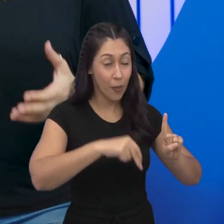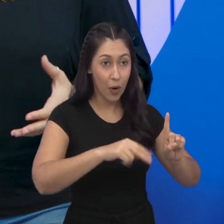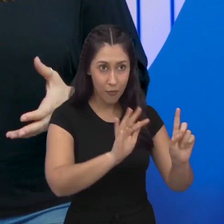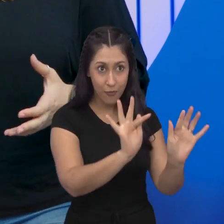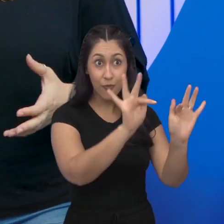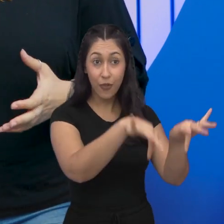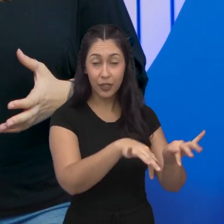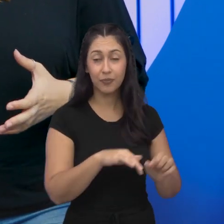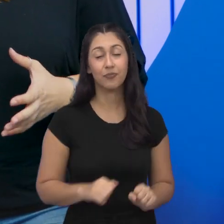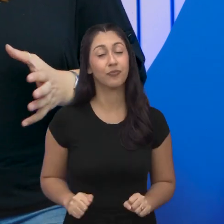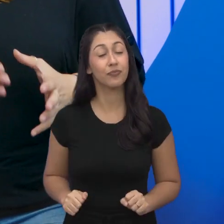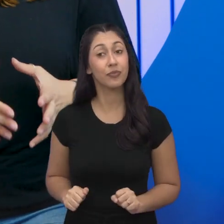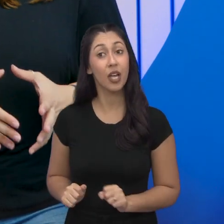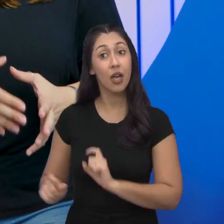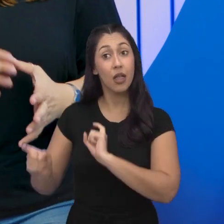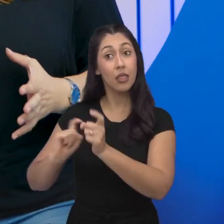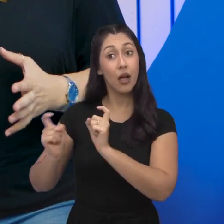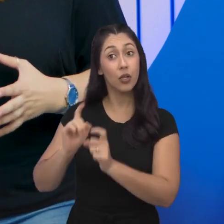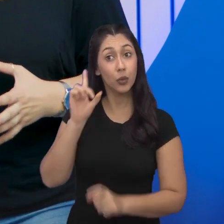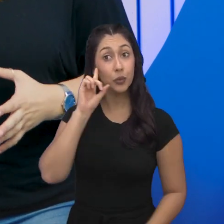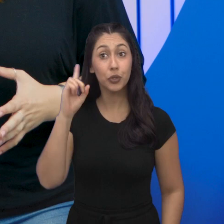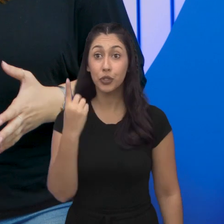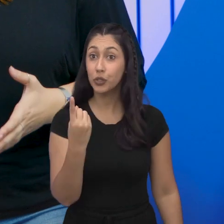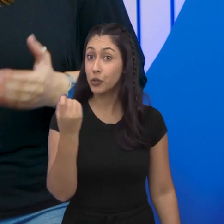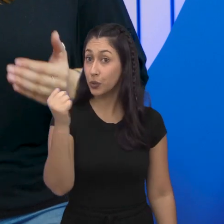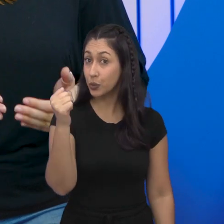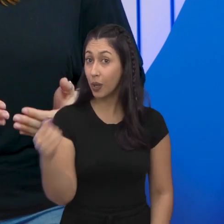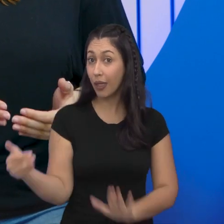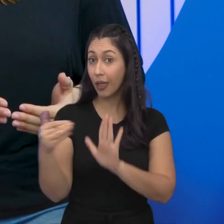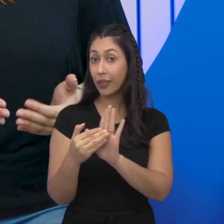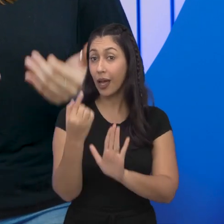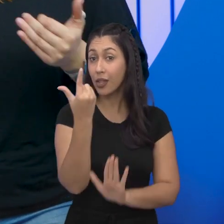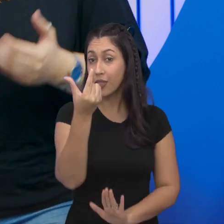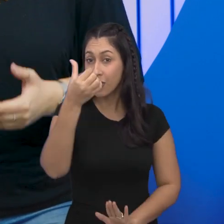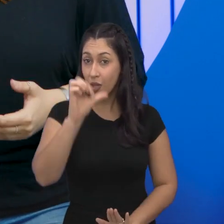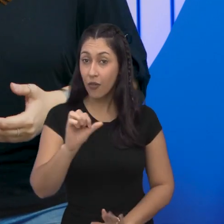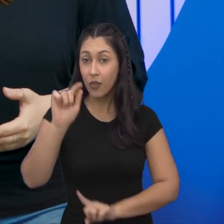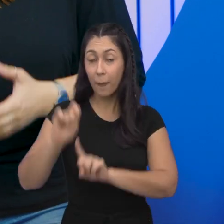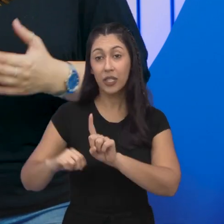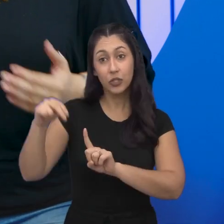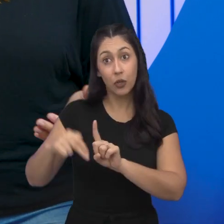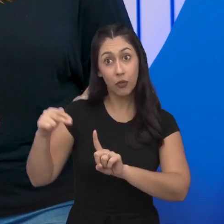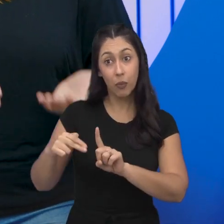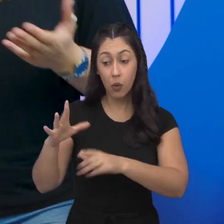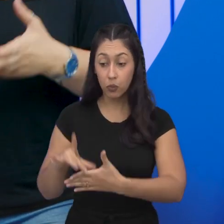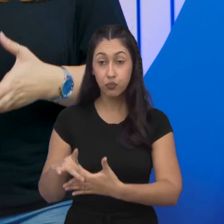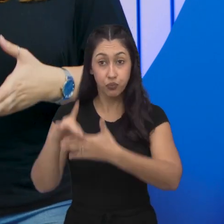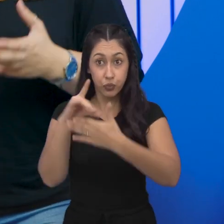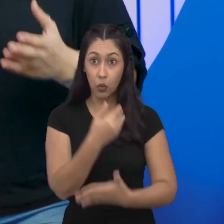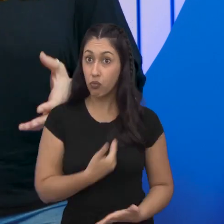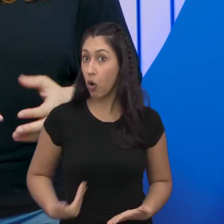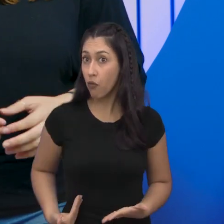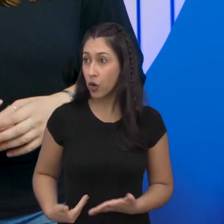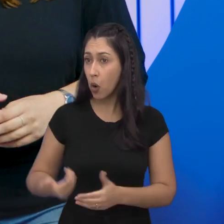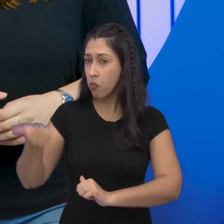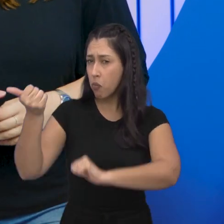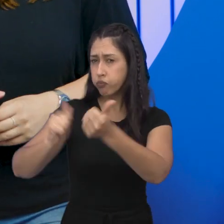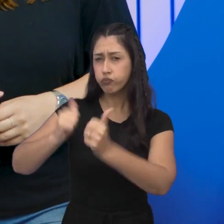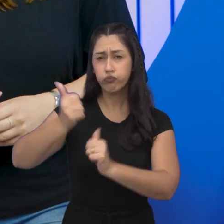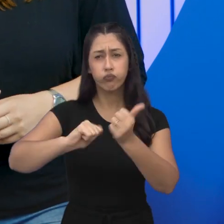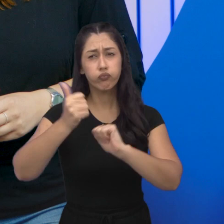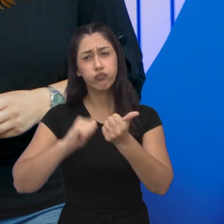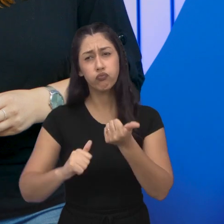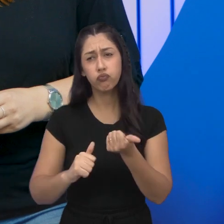Nos encontros dos dias 18 e 19 de novembro, chefes de Estado e de governo aprovam ou não as soluções e